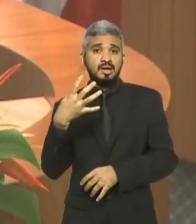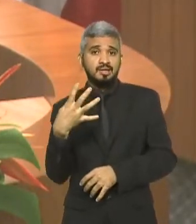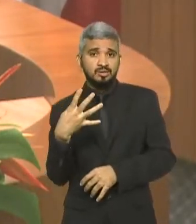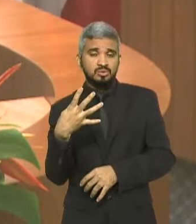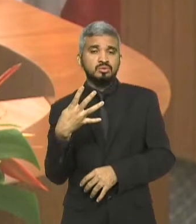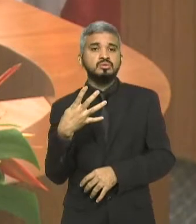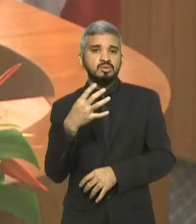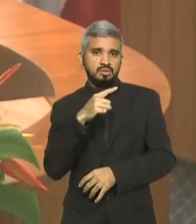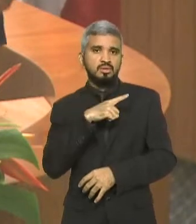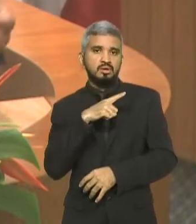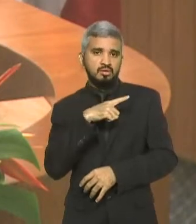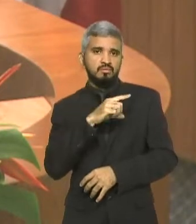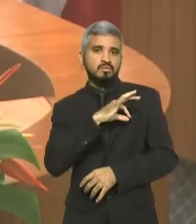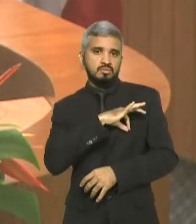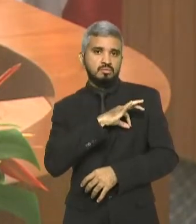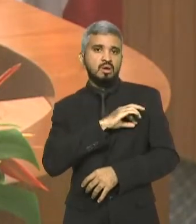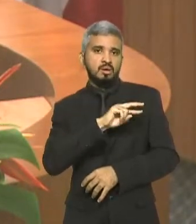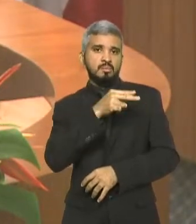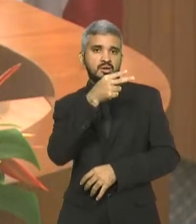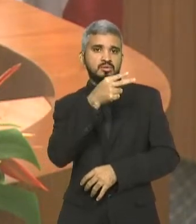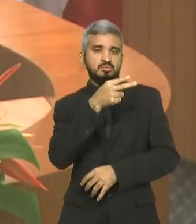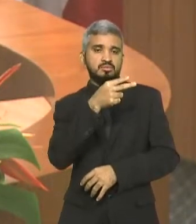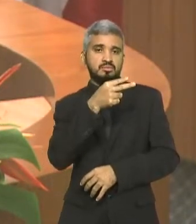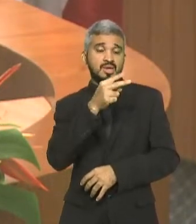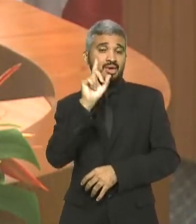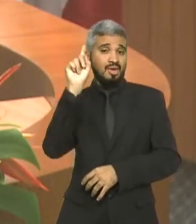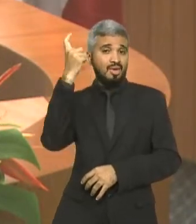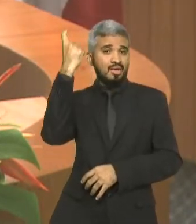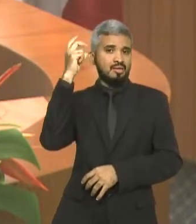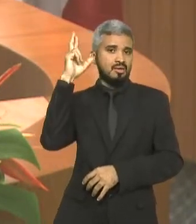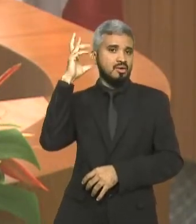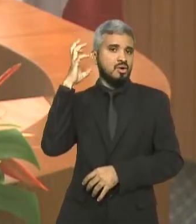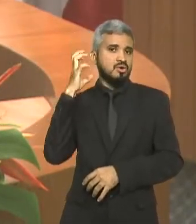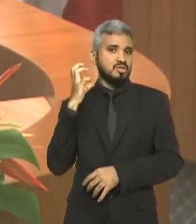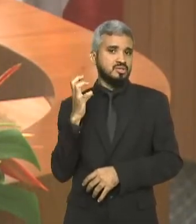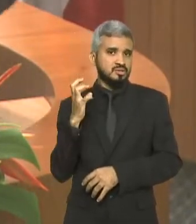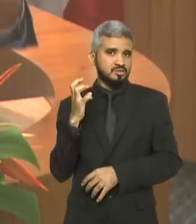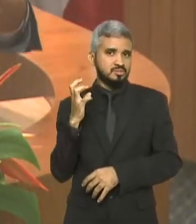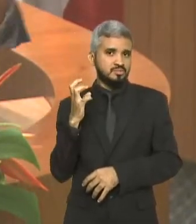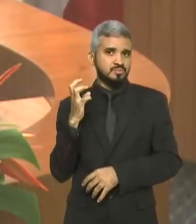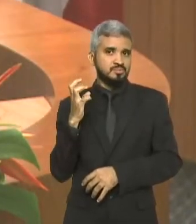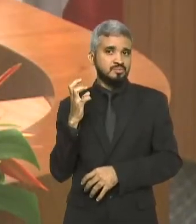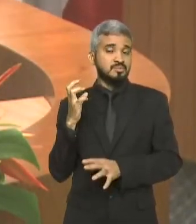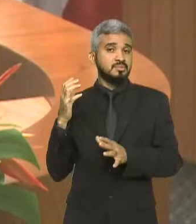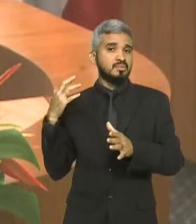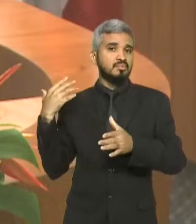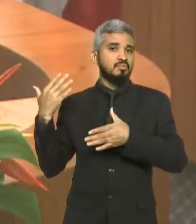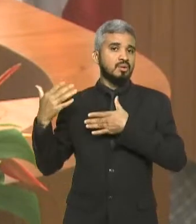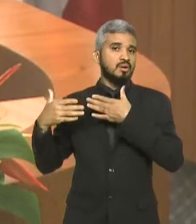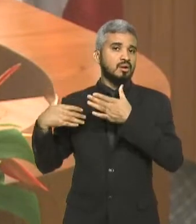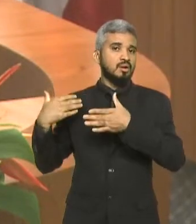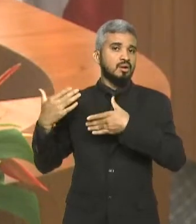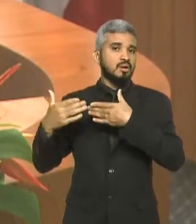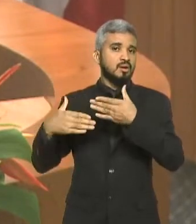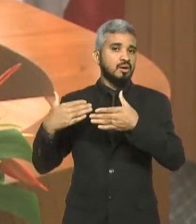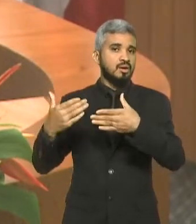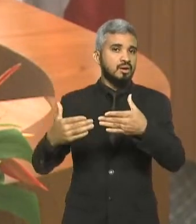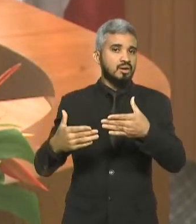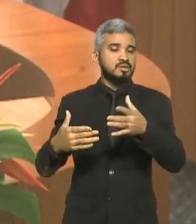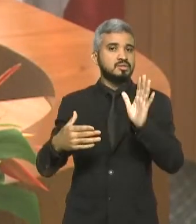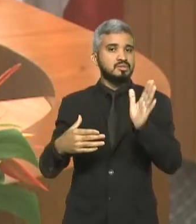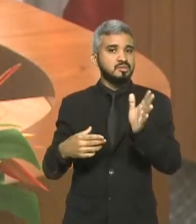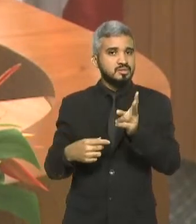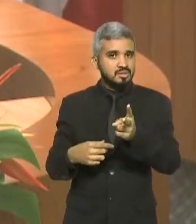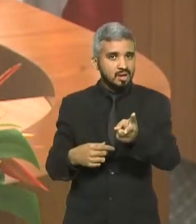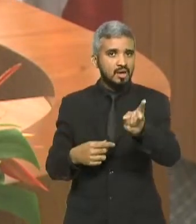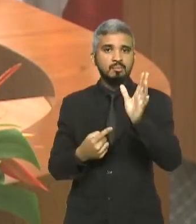Sarney. De lá para cá, leva-se a pauta para o governo do Estado, como aconteceu em 2015. O governo do